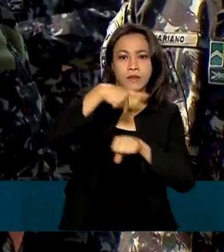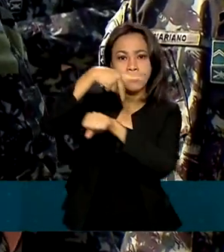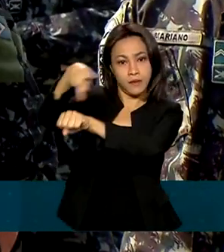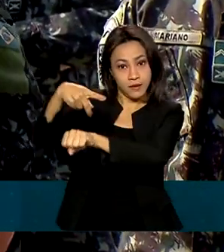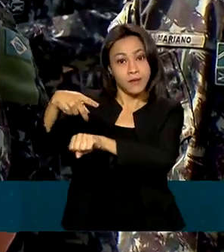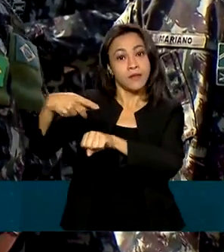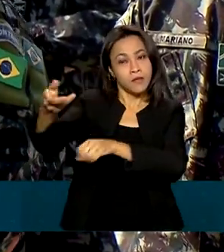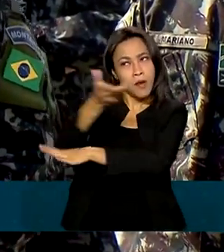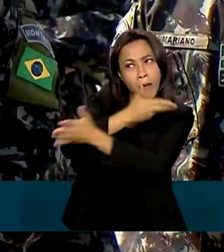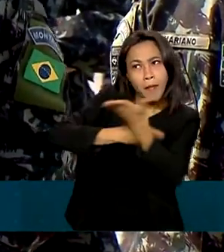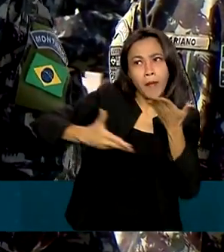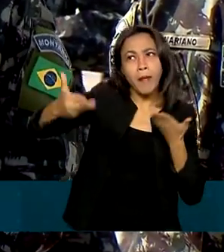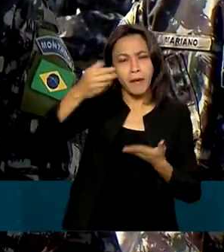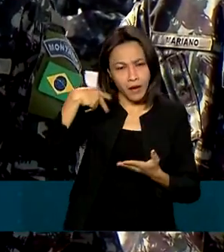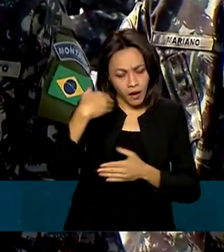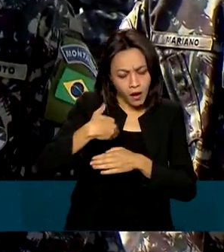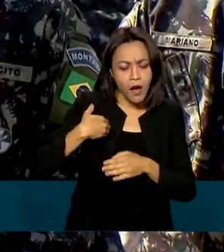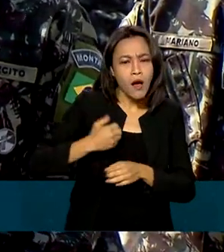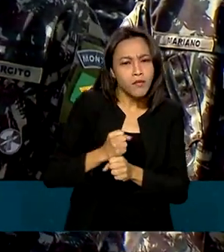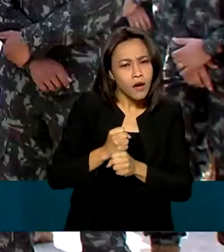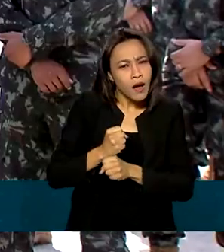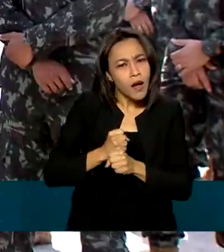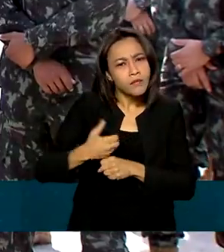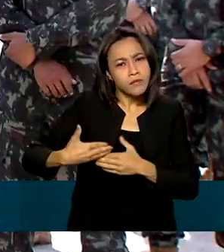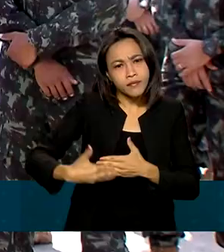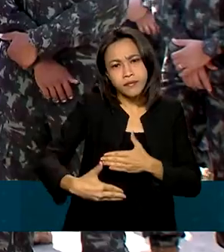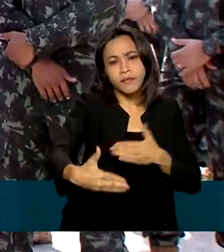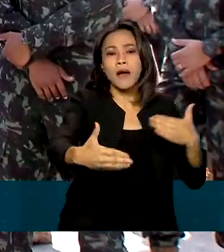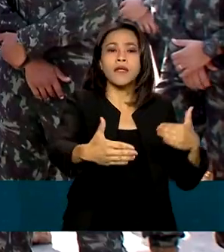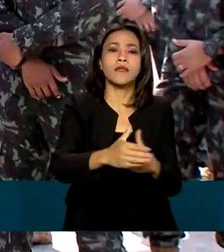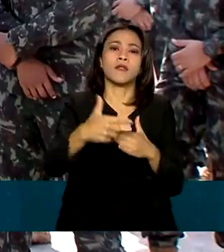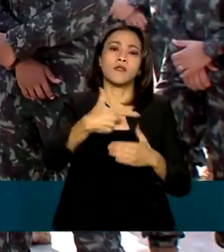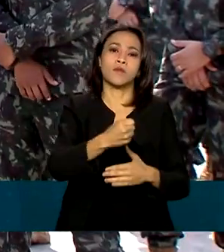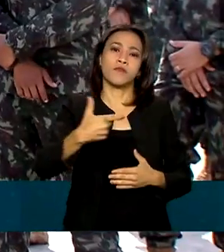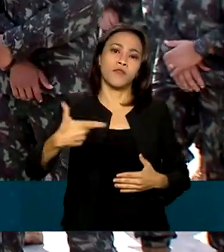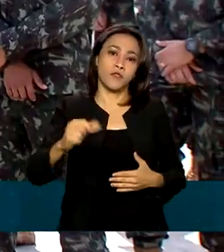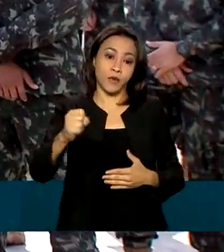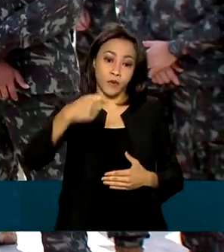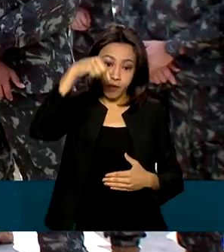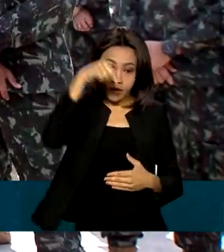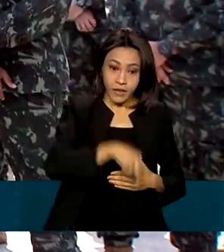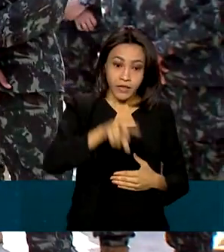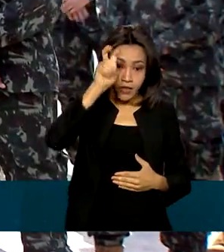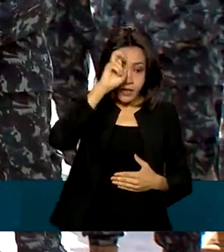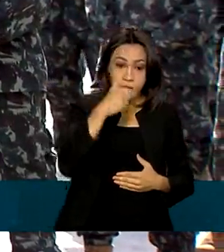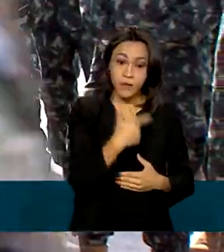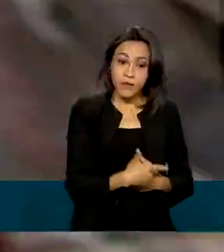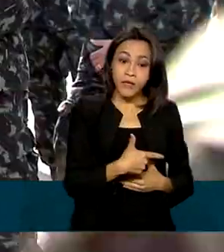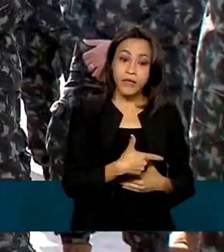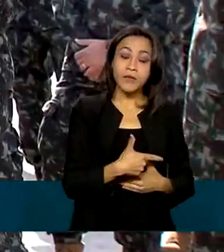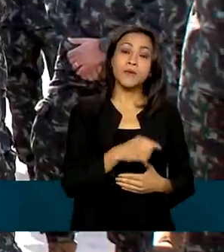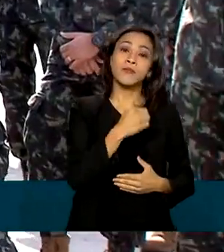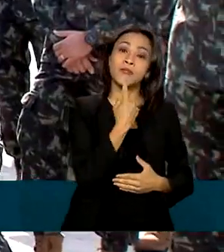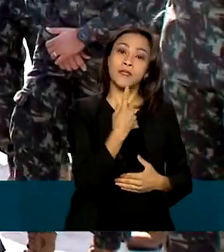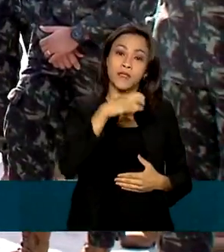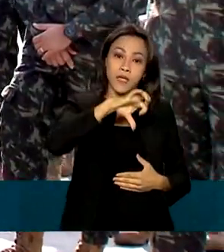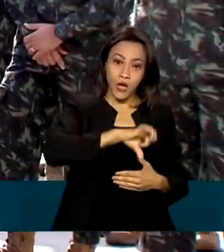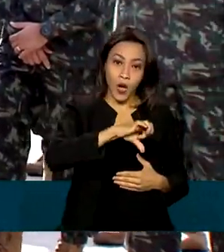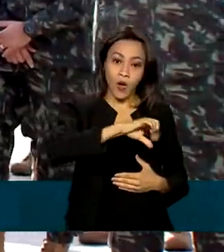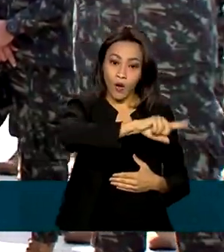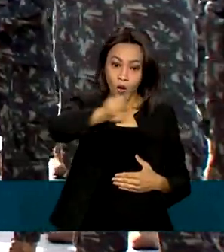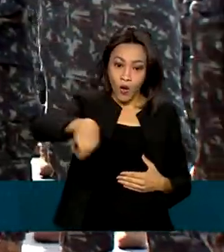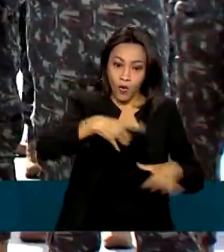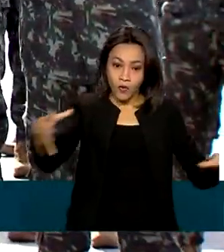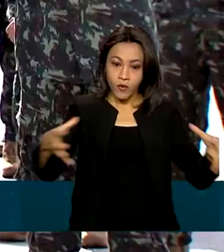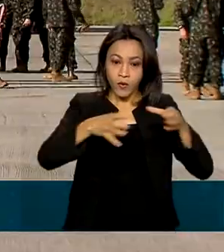exercícios bilaterais anuais até 2028 nesta quinta-feira 219 militares da 12ª